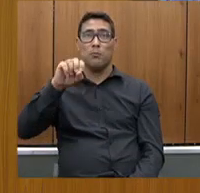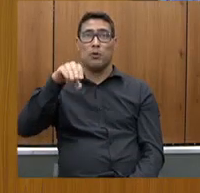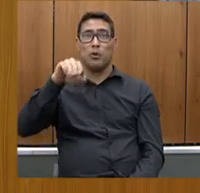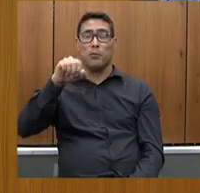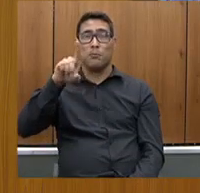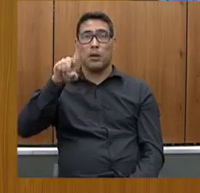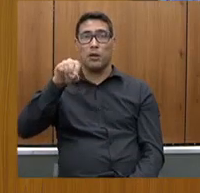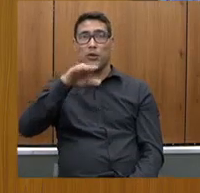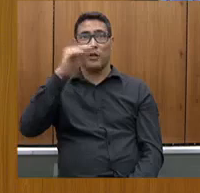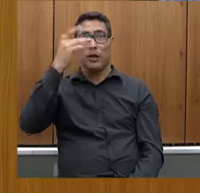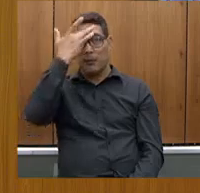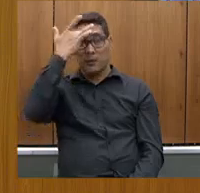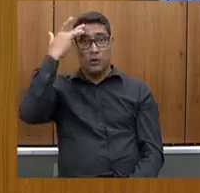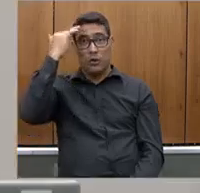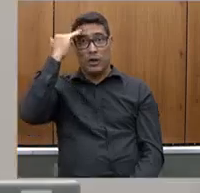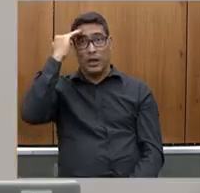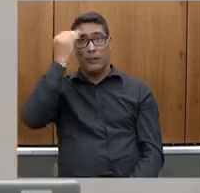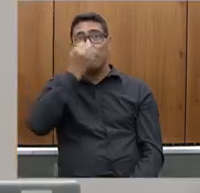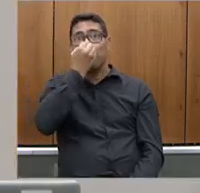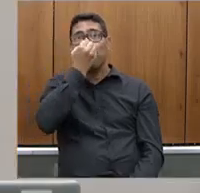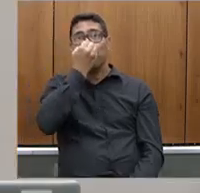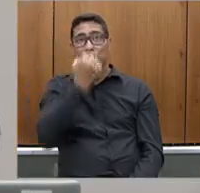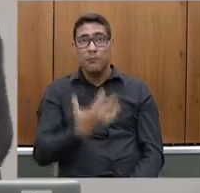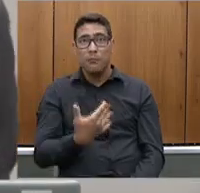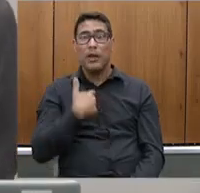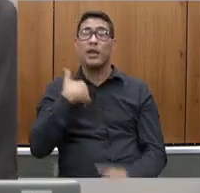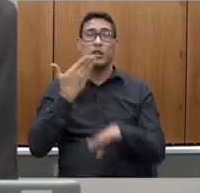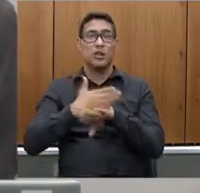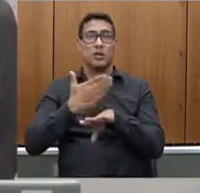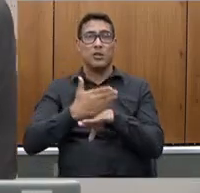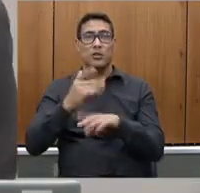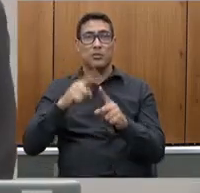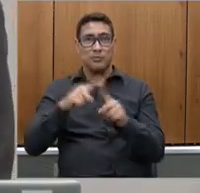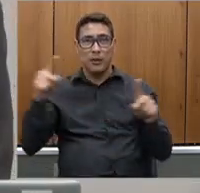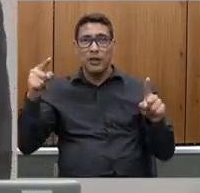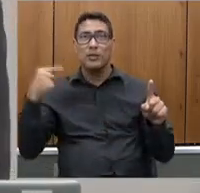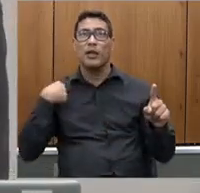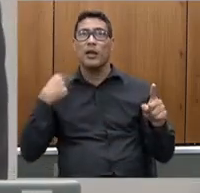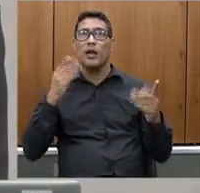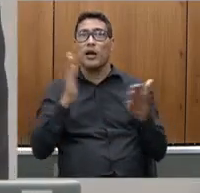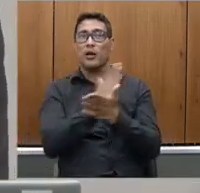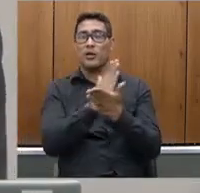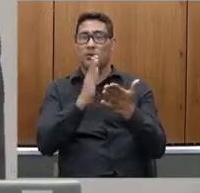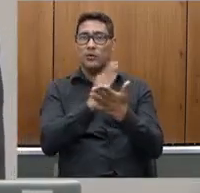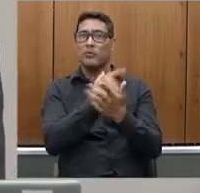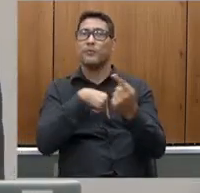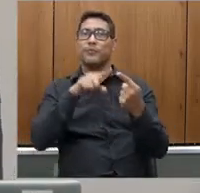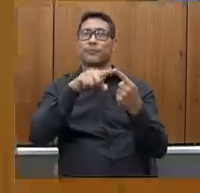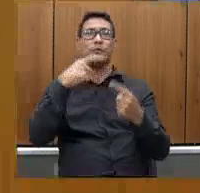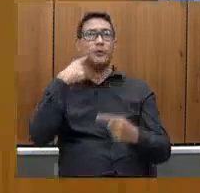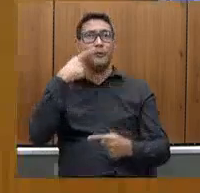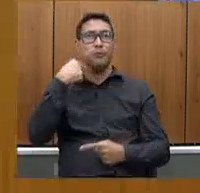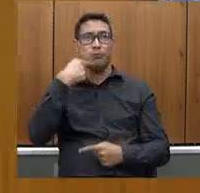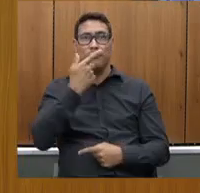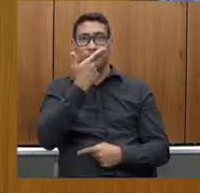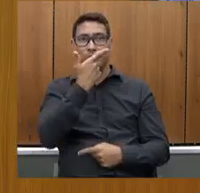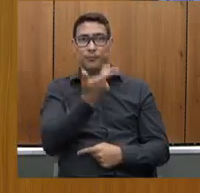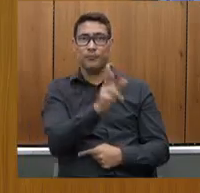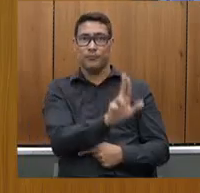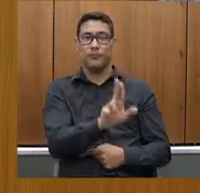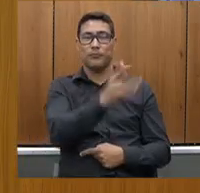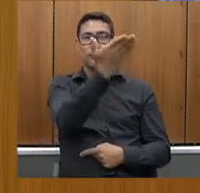crimes federais aí é que é triste para todos nós indagas os deputada sereias da viola se deseja fazer os da